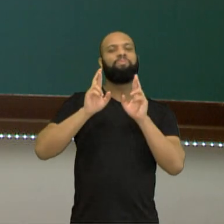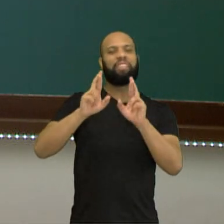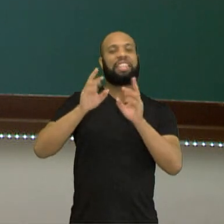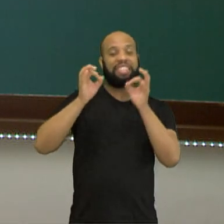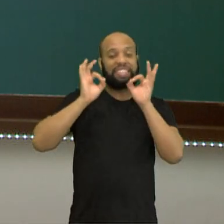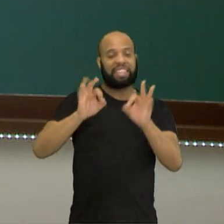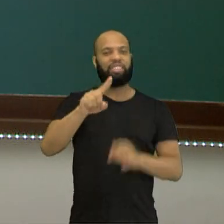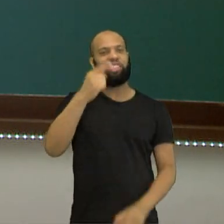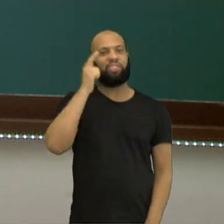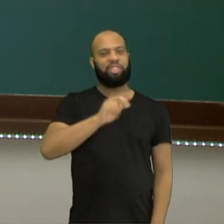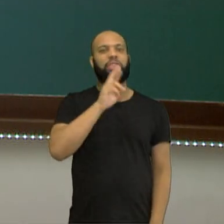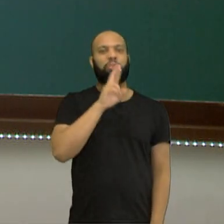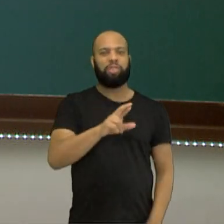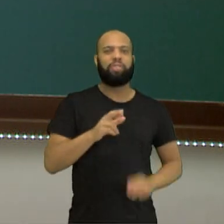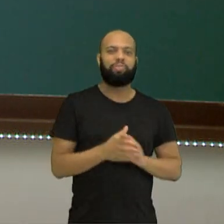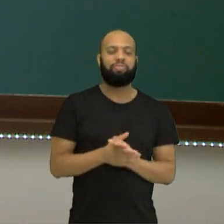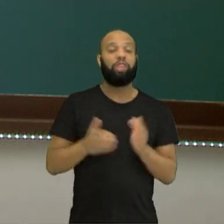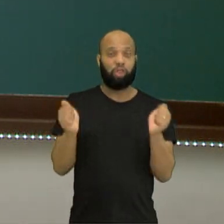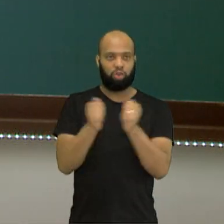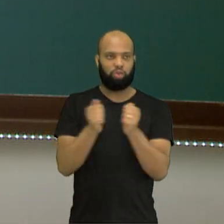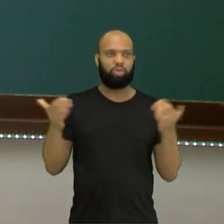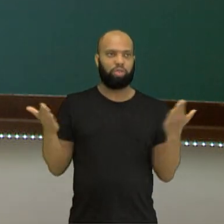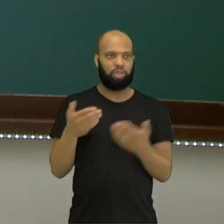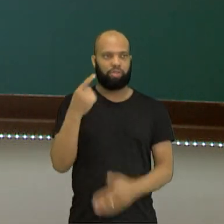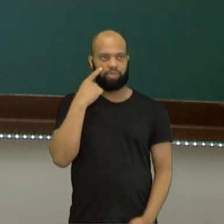Vamos ver? Acompanhe comigo lá.